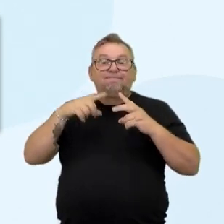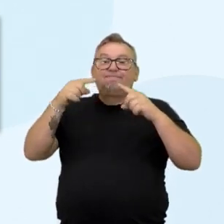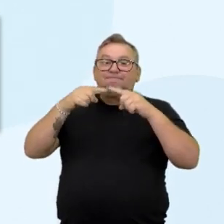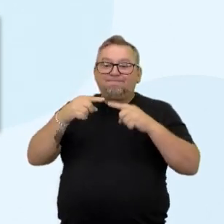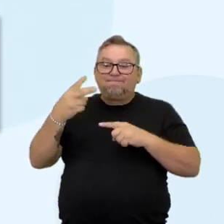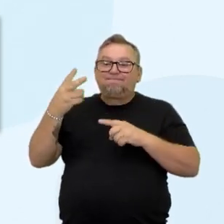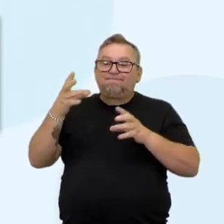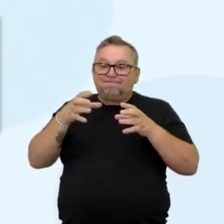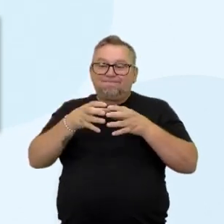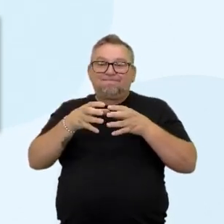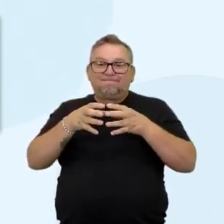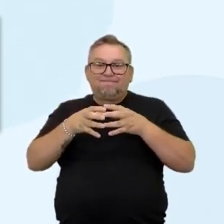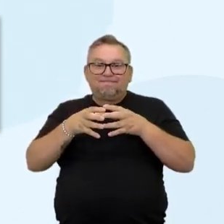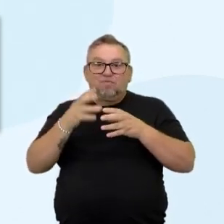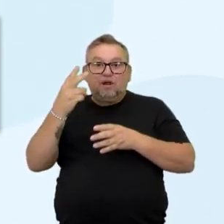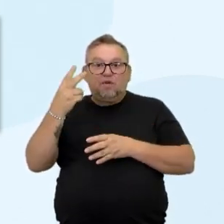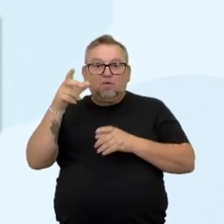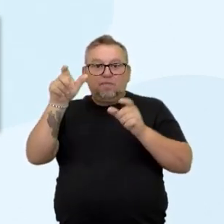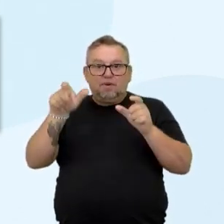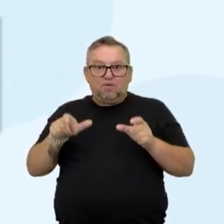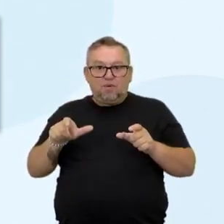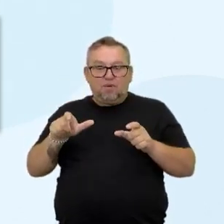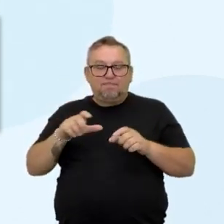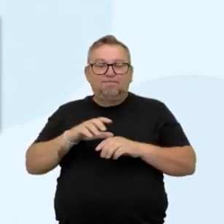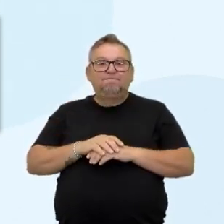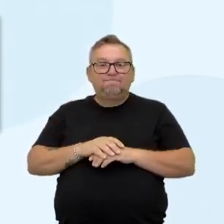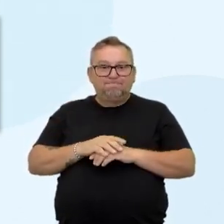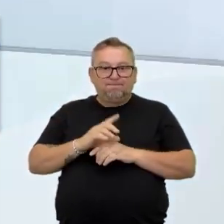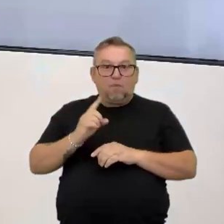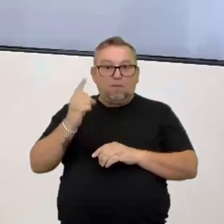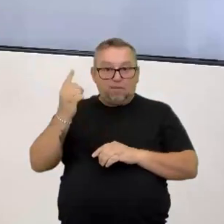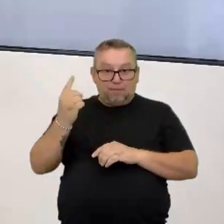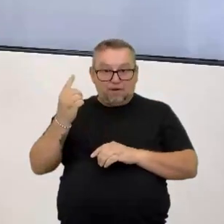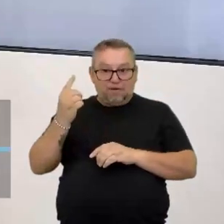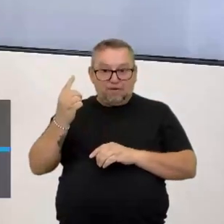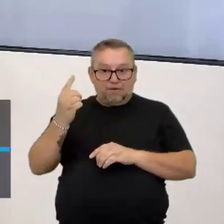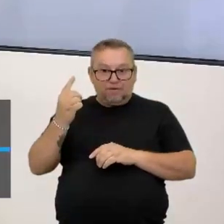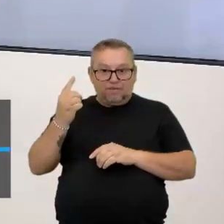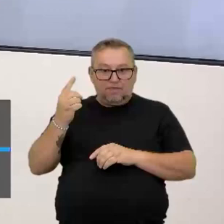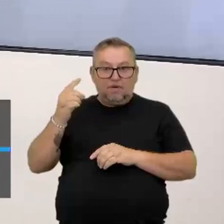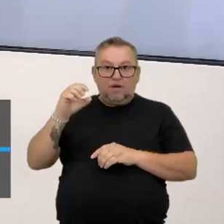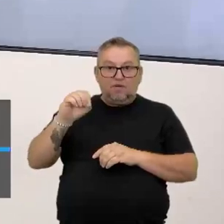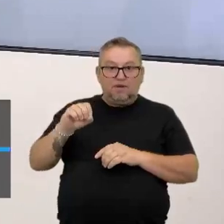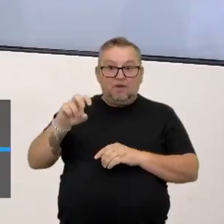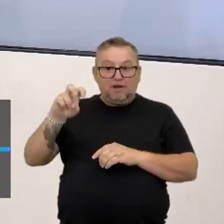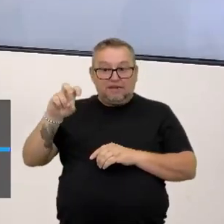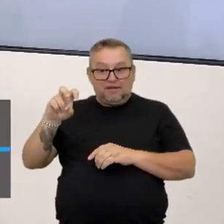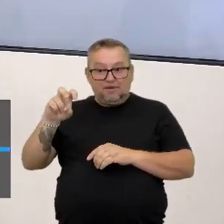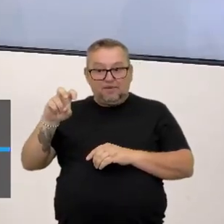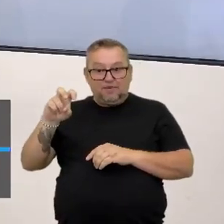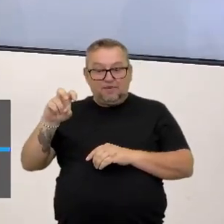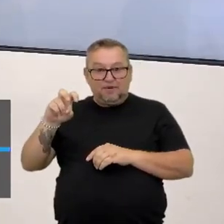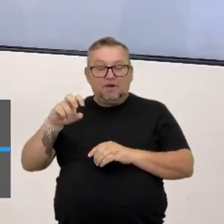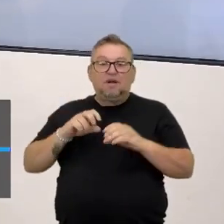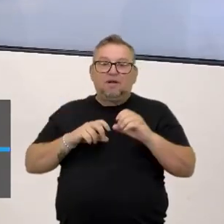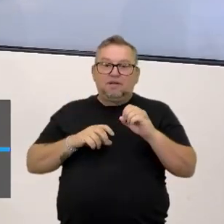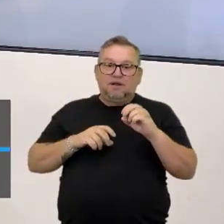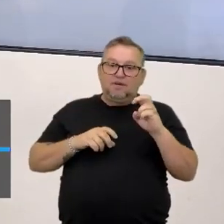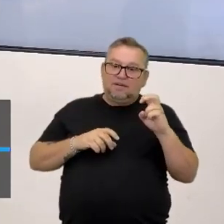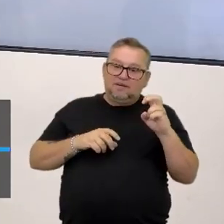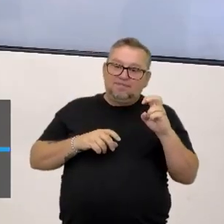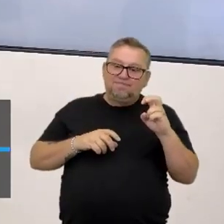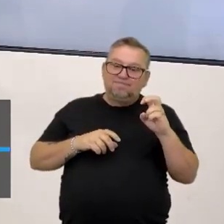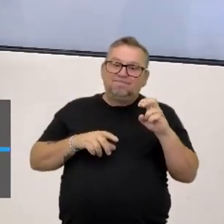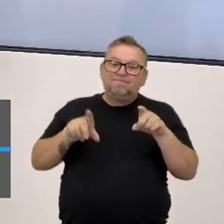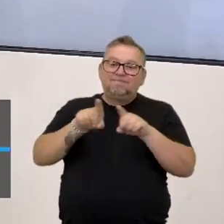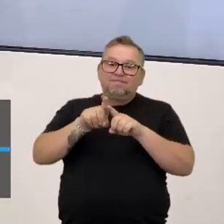2 conjuntos, porque são 2 jogadores. Né? O primeiro jogador pode colocar de 0 a 5 e o segundo jogador também pode colocar de